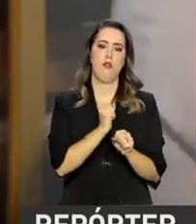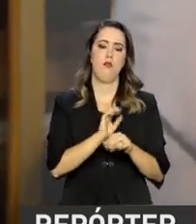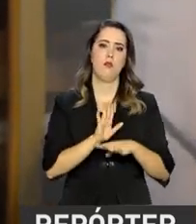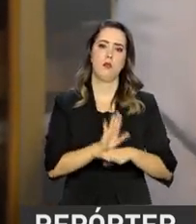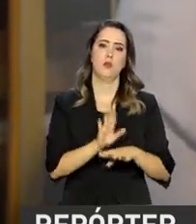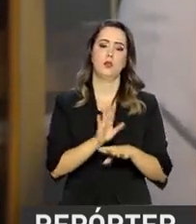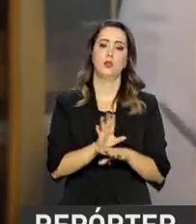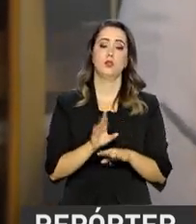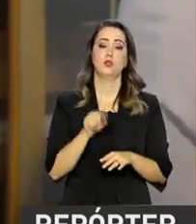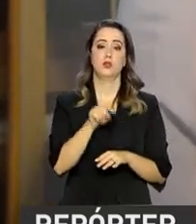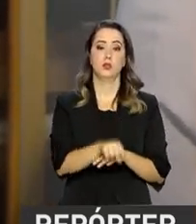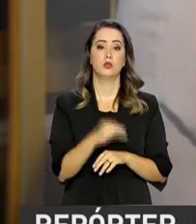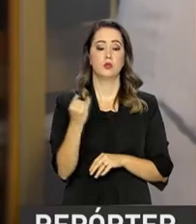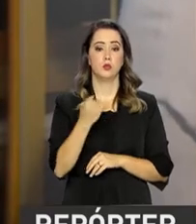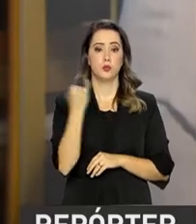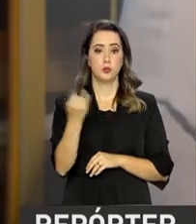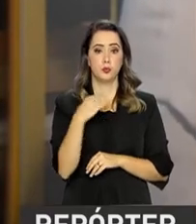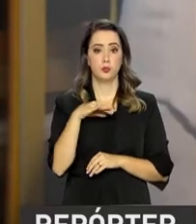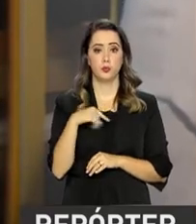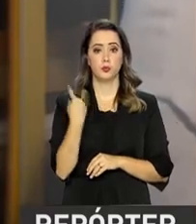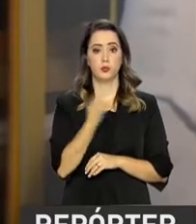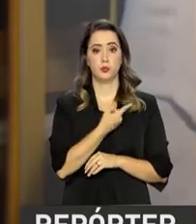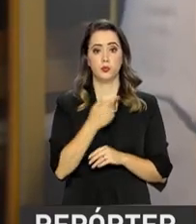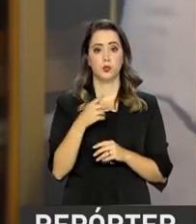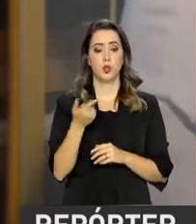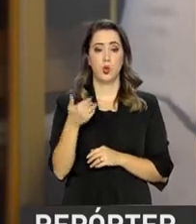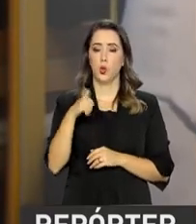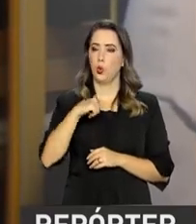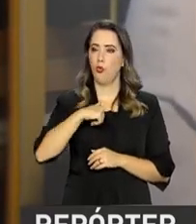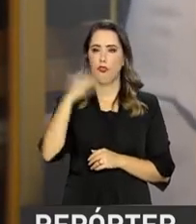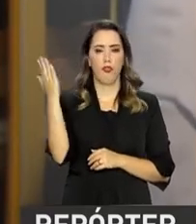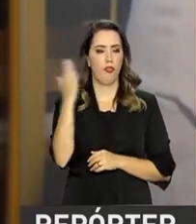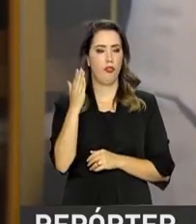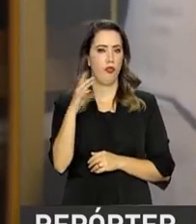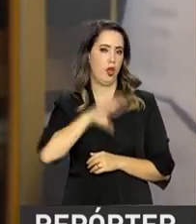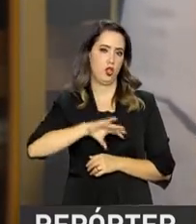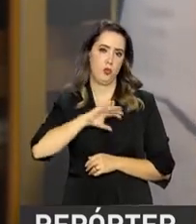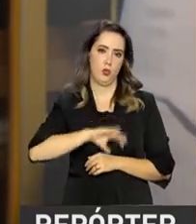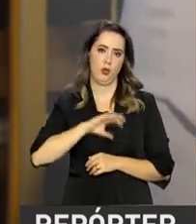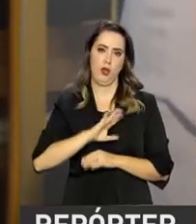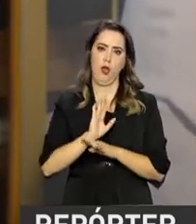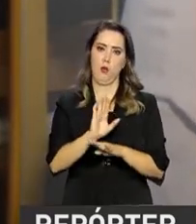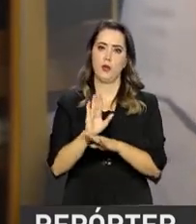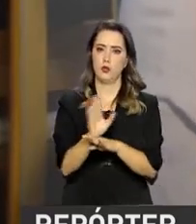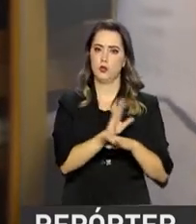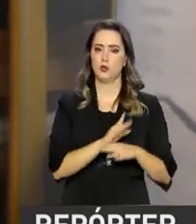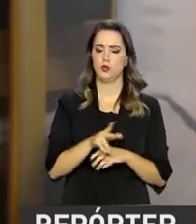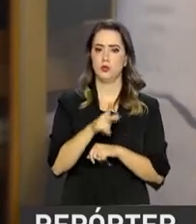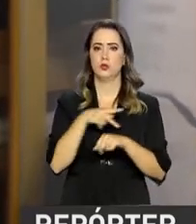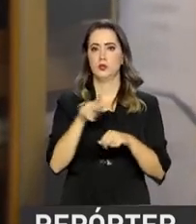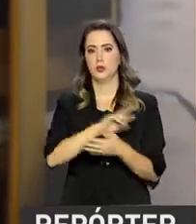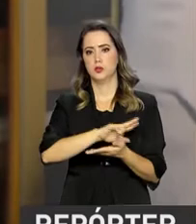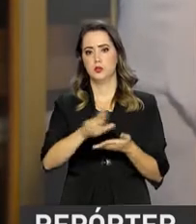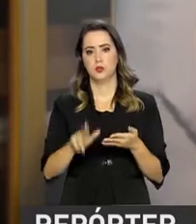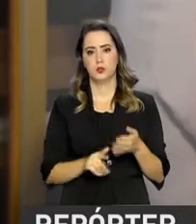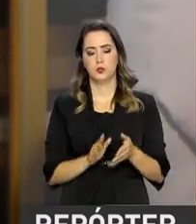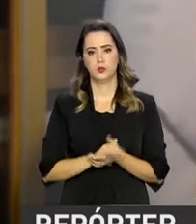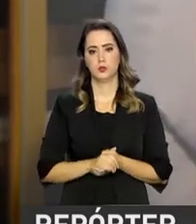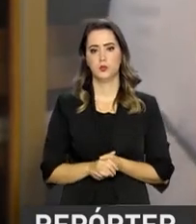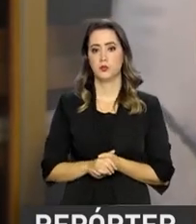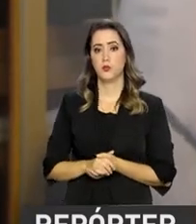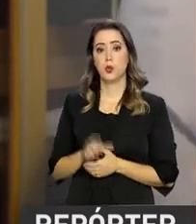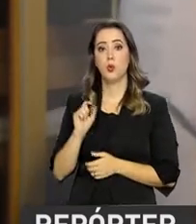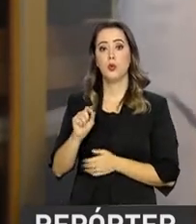dar um contributo muito grande fora do nosso próprio país hoje por isso intervir diretamente em muitas destas questões da água no mundo o que